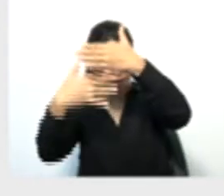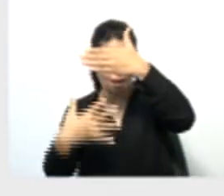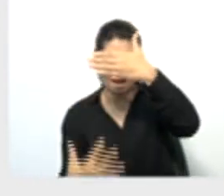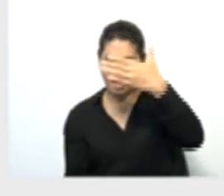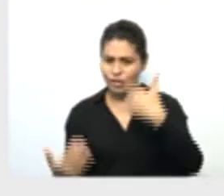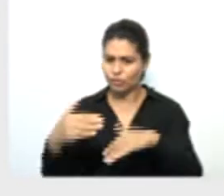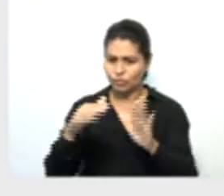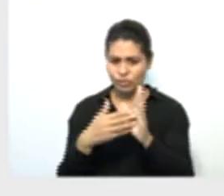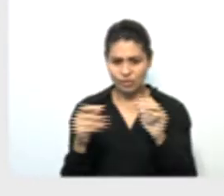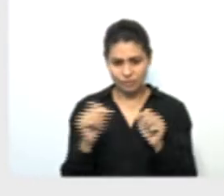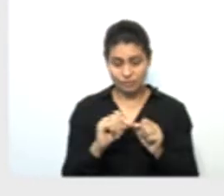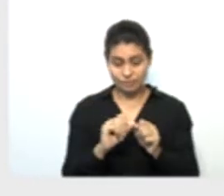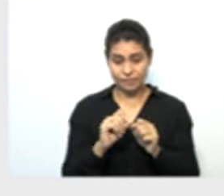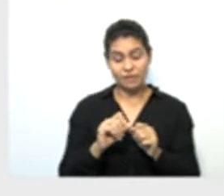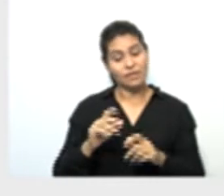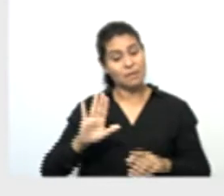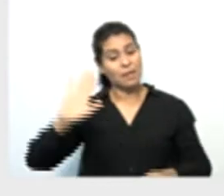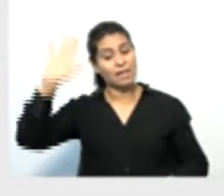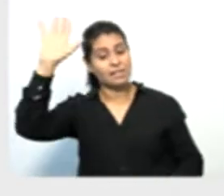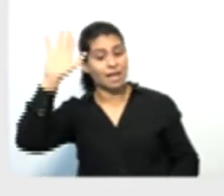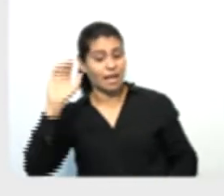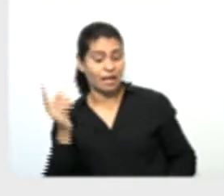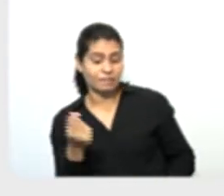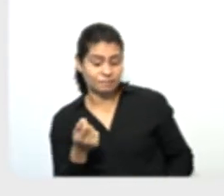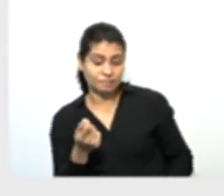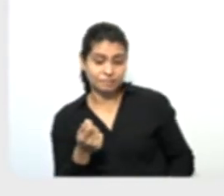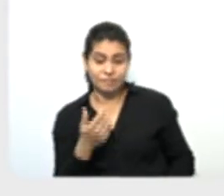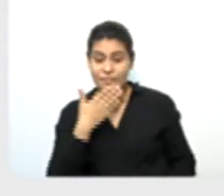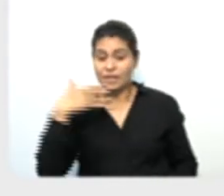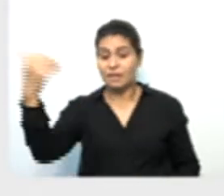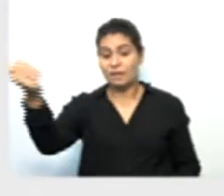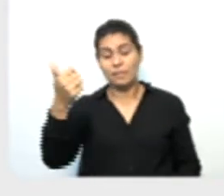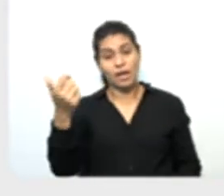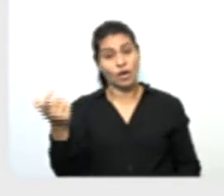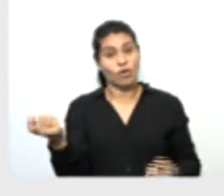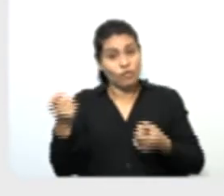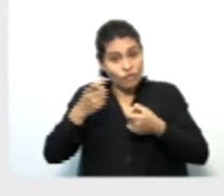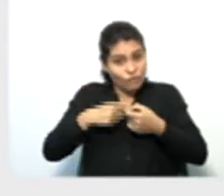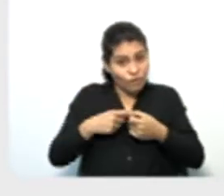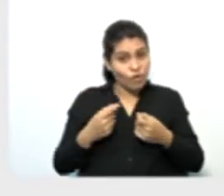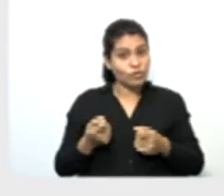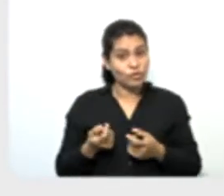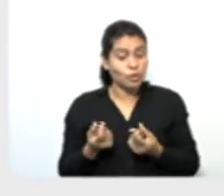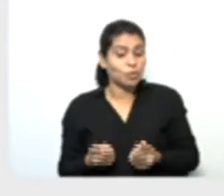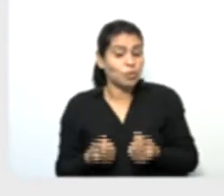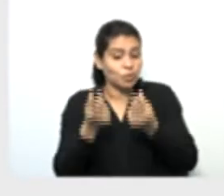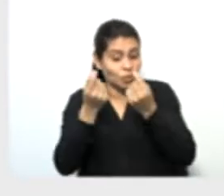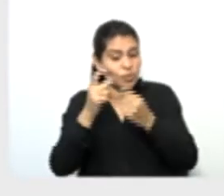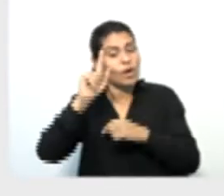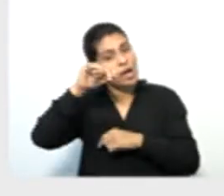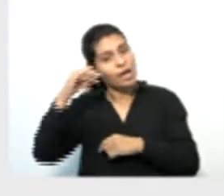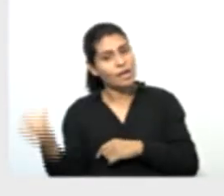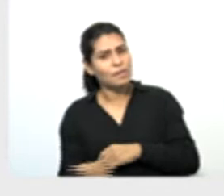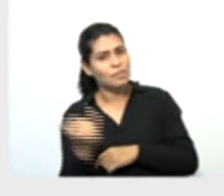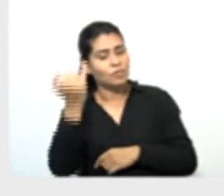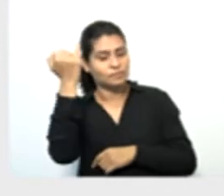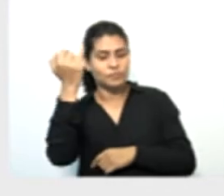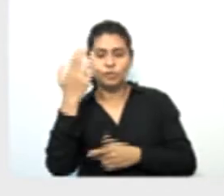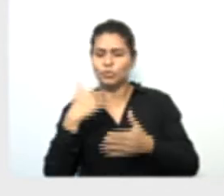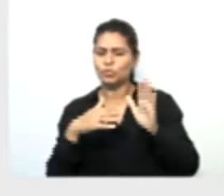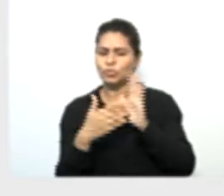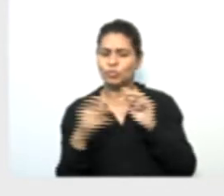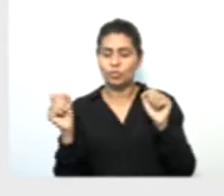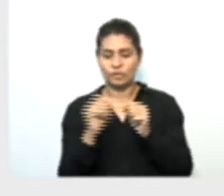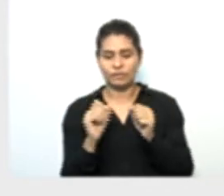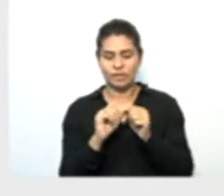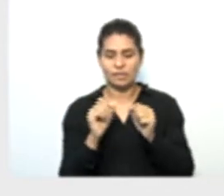está colocando nele, mais caro você vai vender ele, maior vai ser o seu retorno. Então, é importante beneficiar e